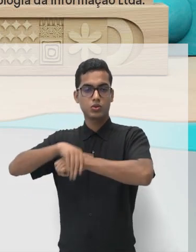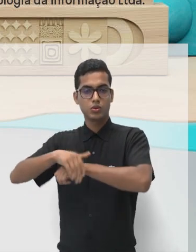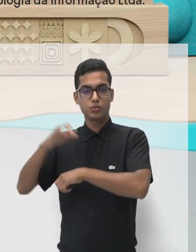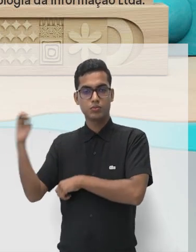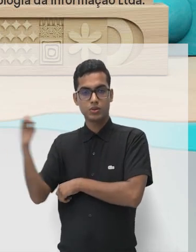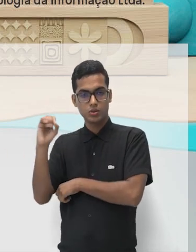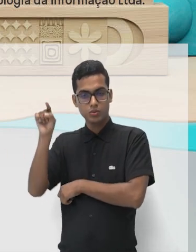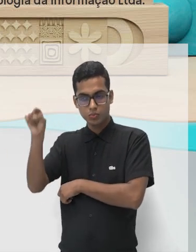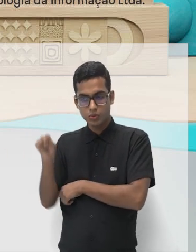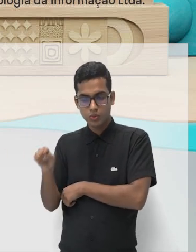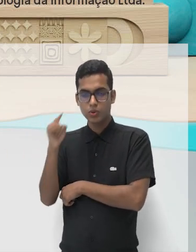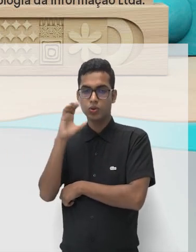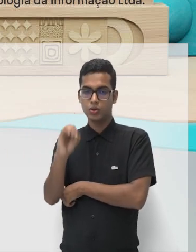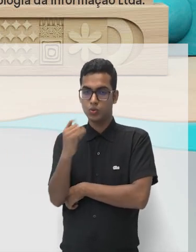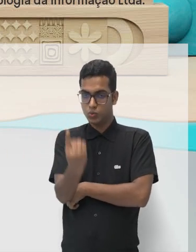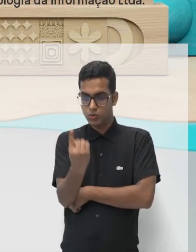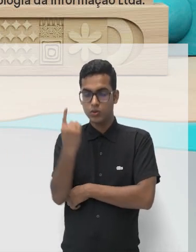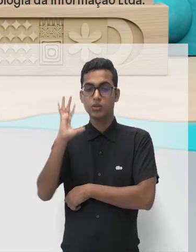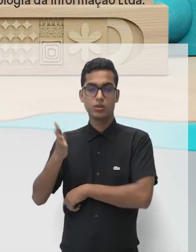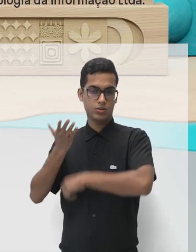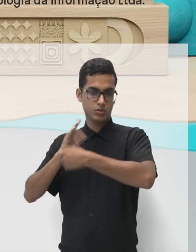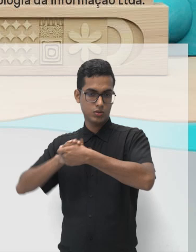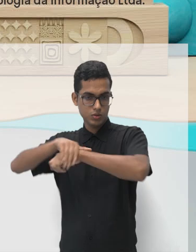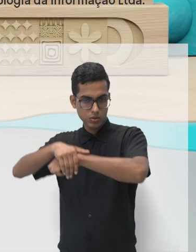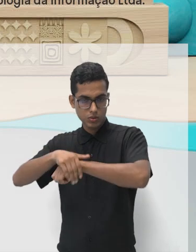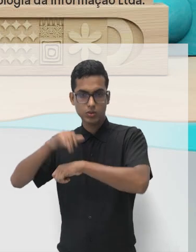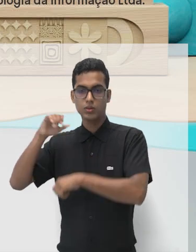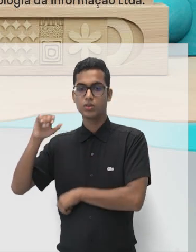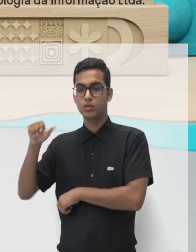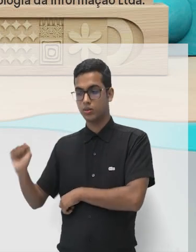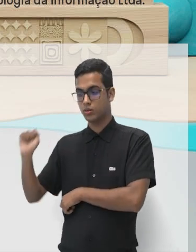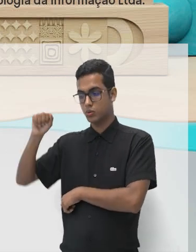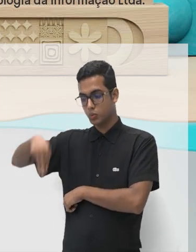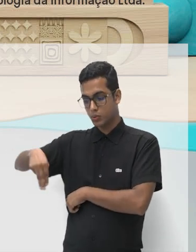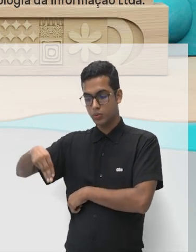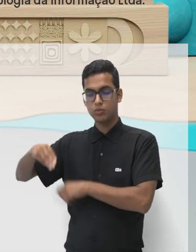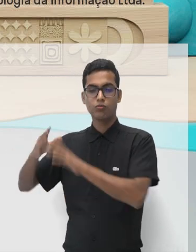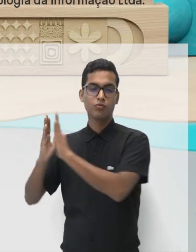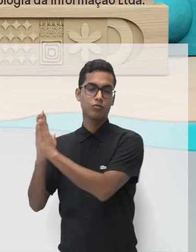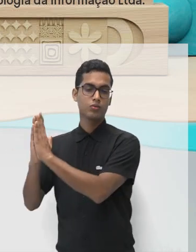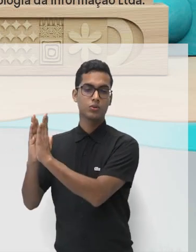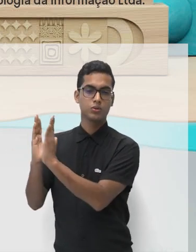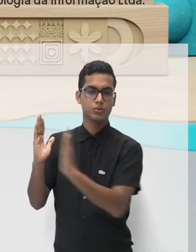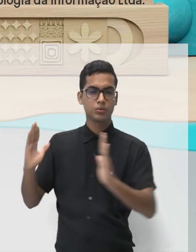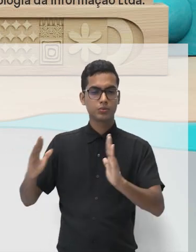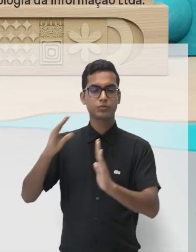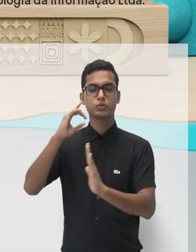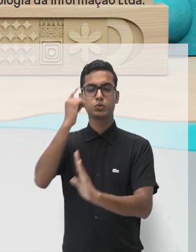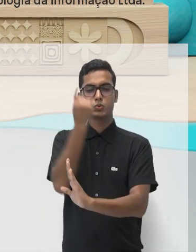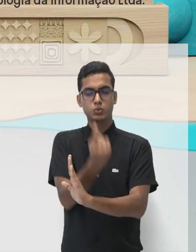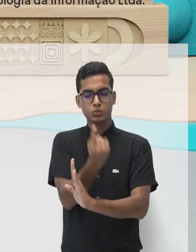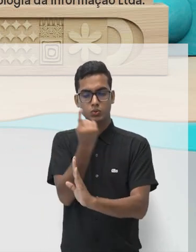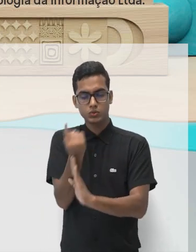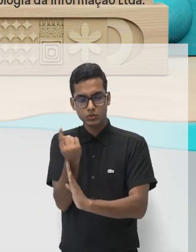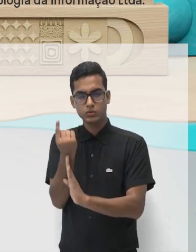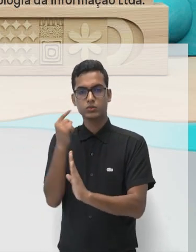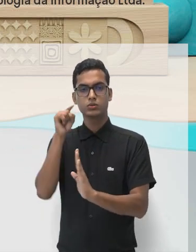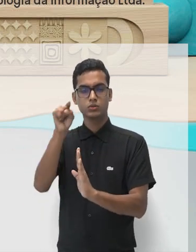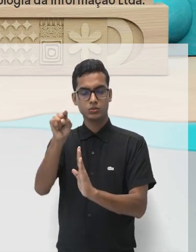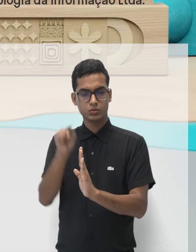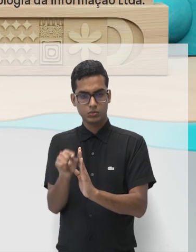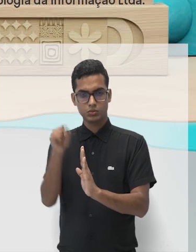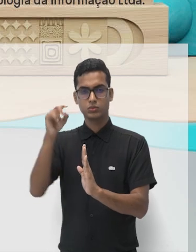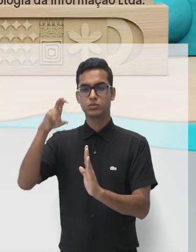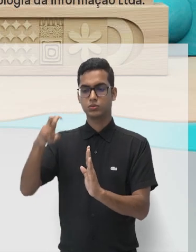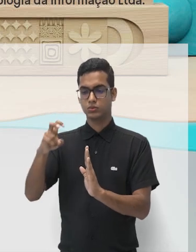é AM, tá bom? E ele termina às 11h59 da manhã. Então, a partir